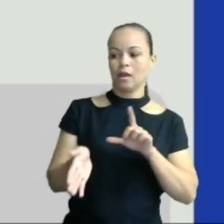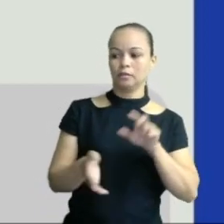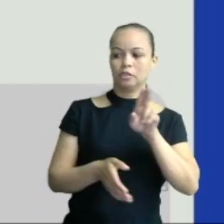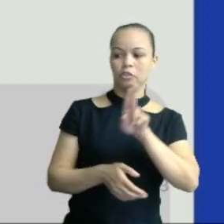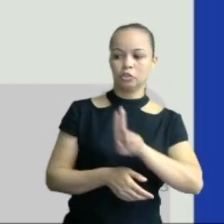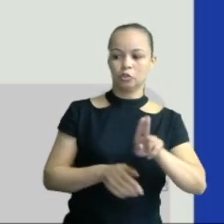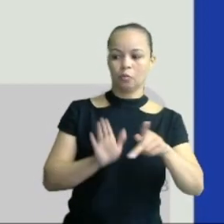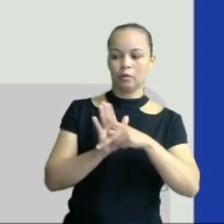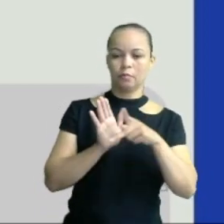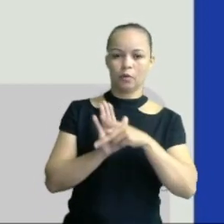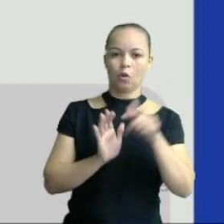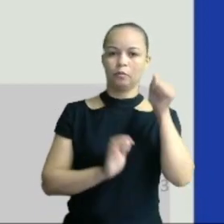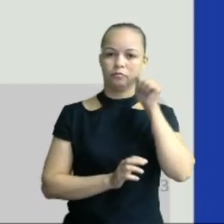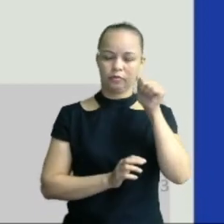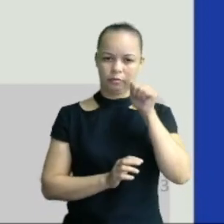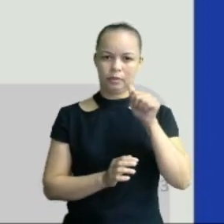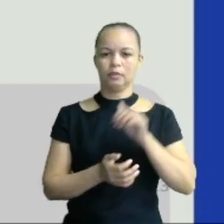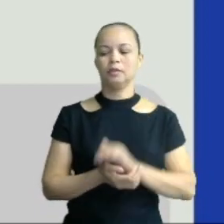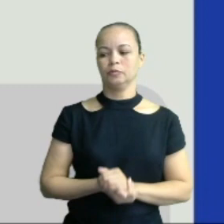próprio feminino,